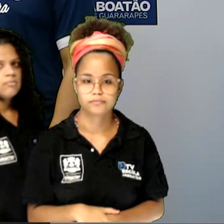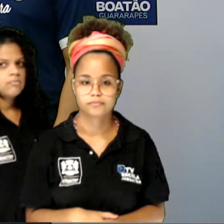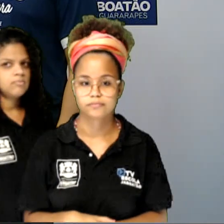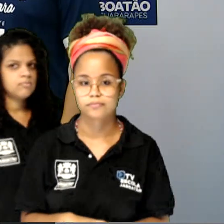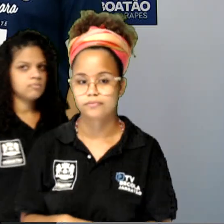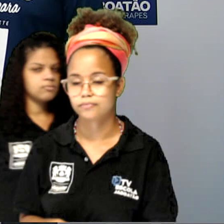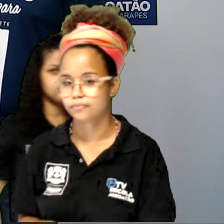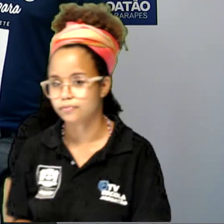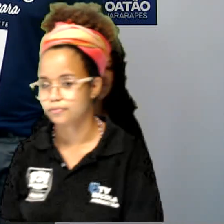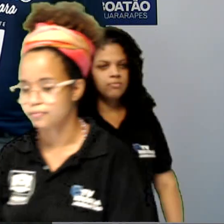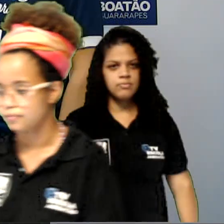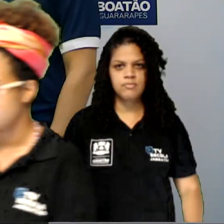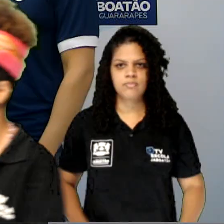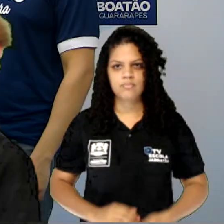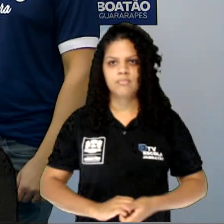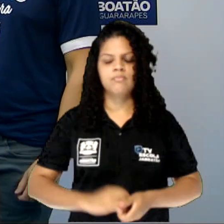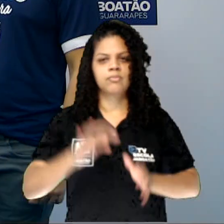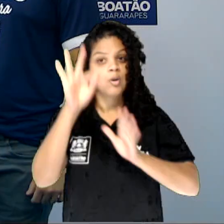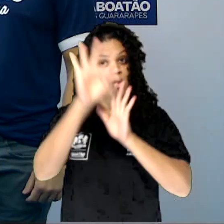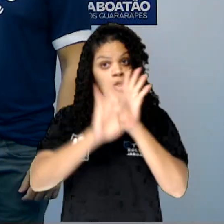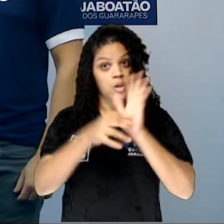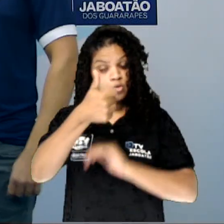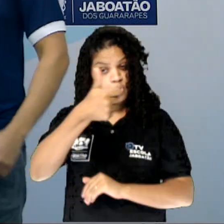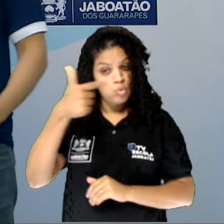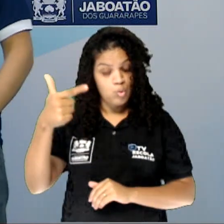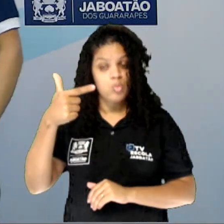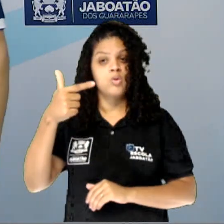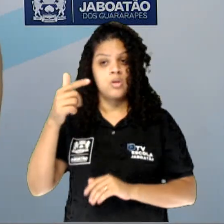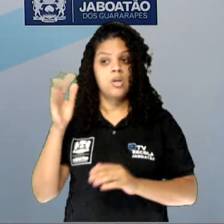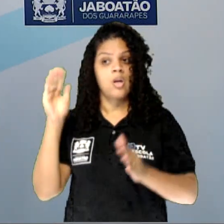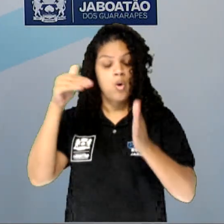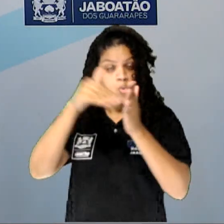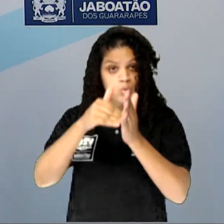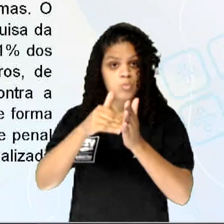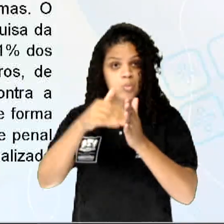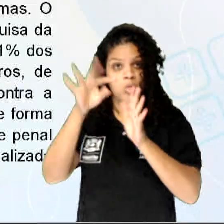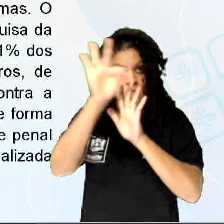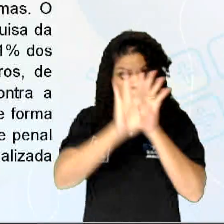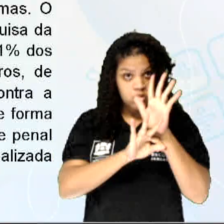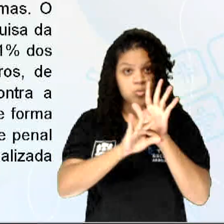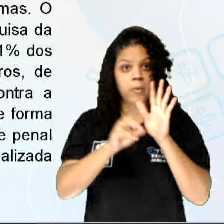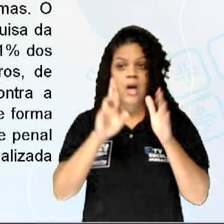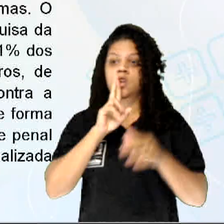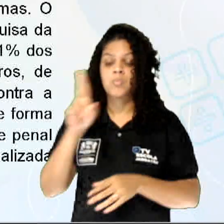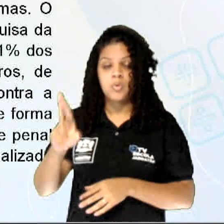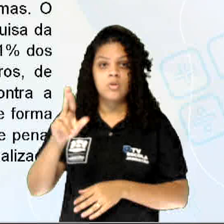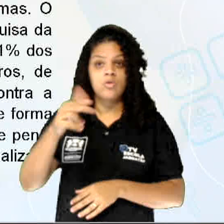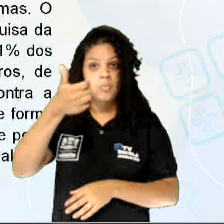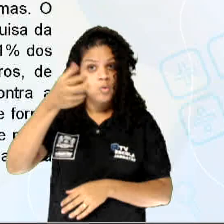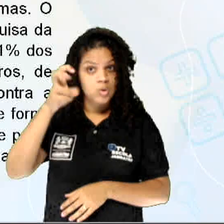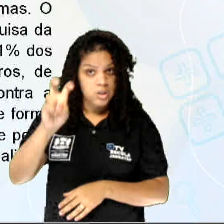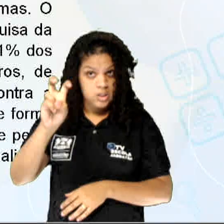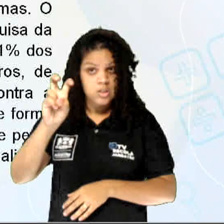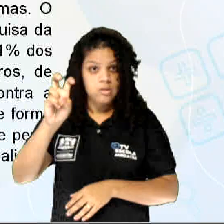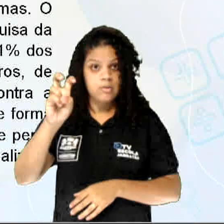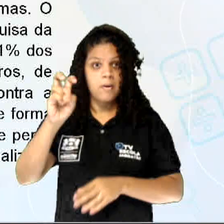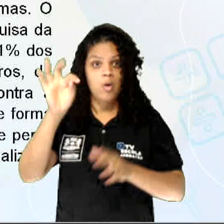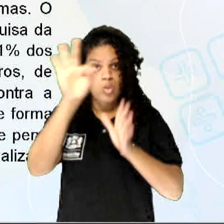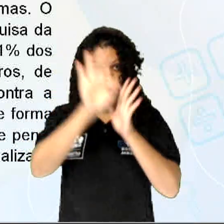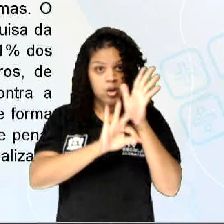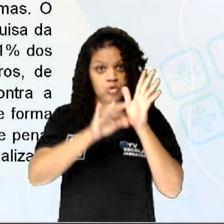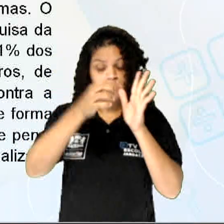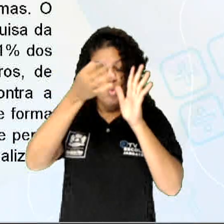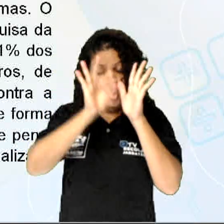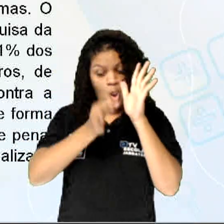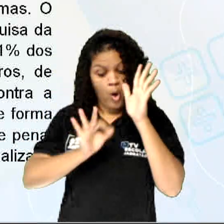12, que é o último texto para a gente responder a última questão, que é a questão número 15. Mais uma vez é um texto grande. Vamos comigo aí na leitura e devagar a